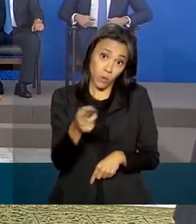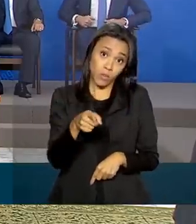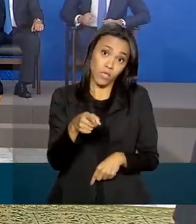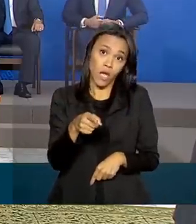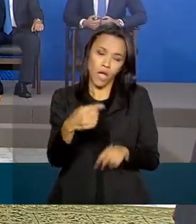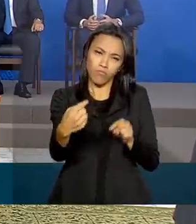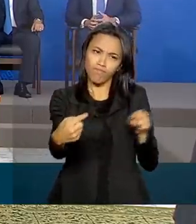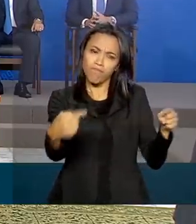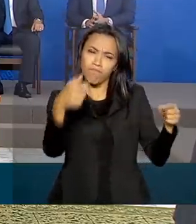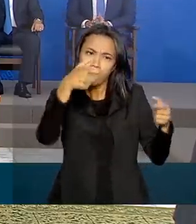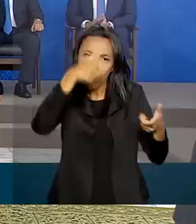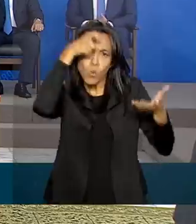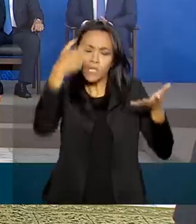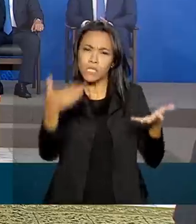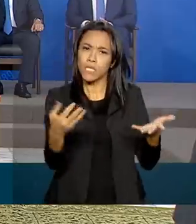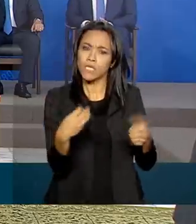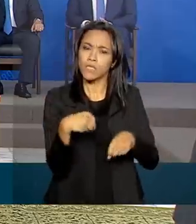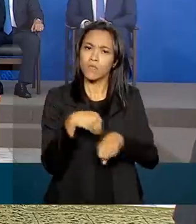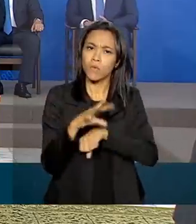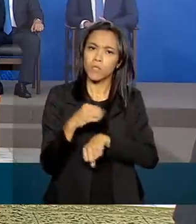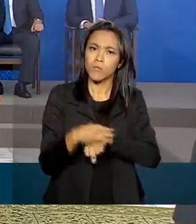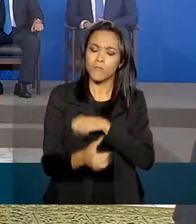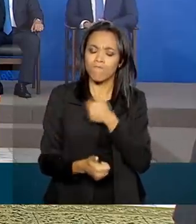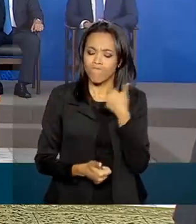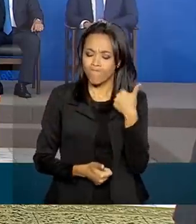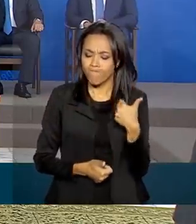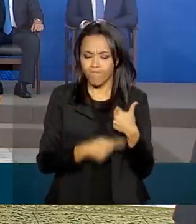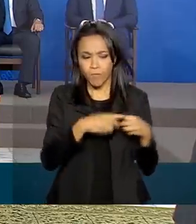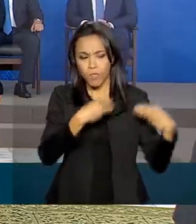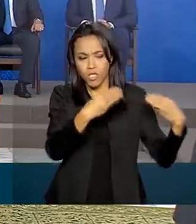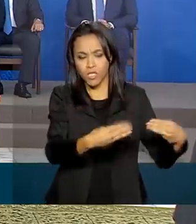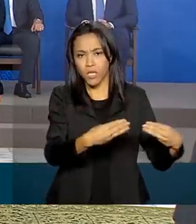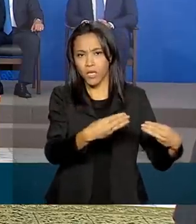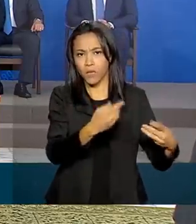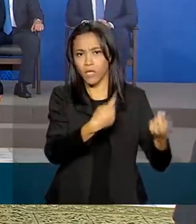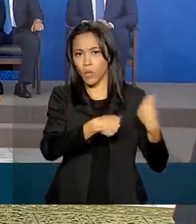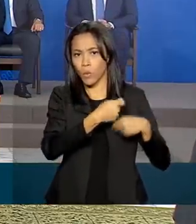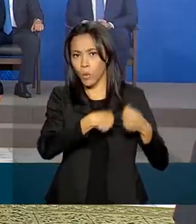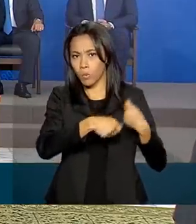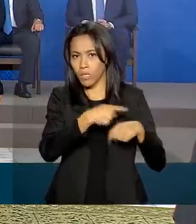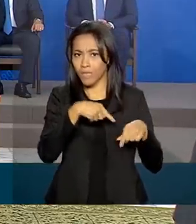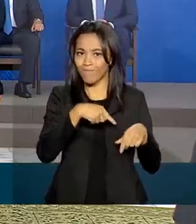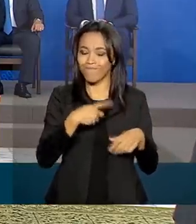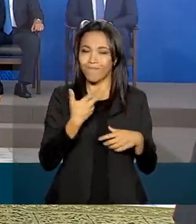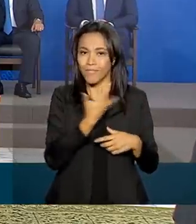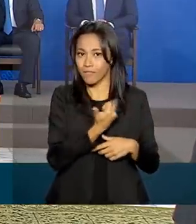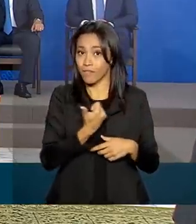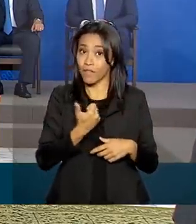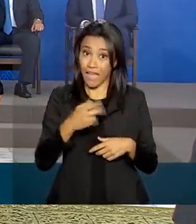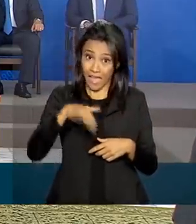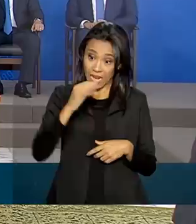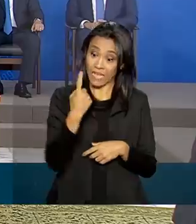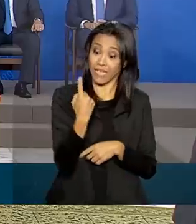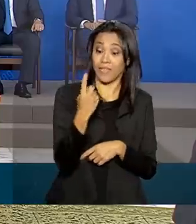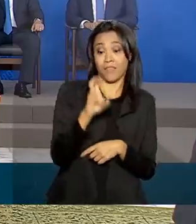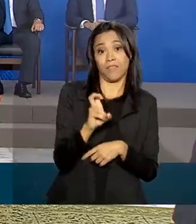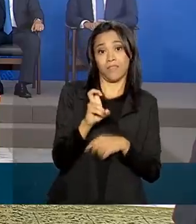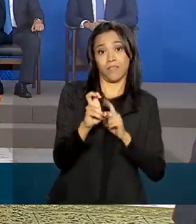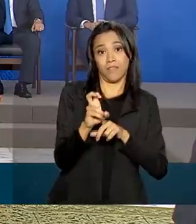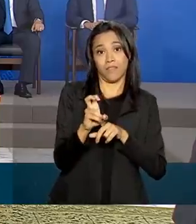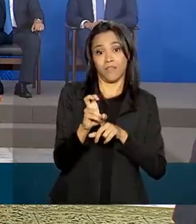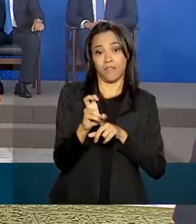coincidência da economia o horário de pico era mais para as 15 horas